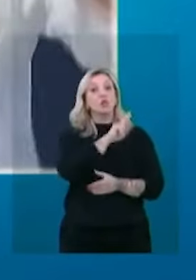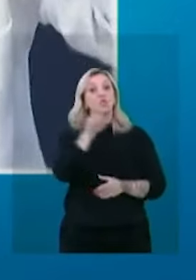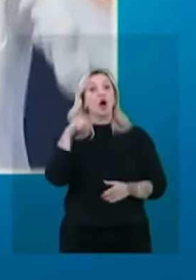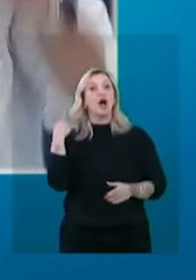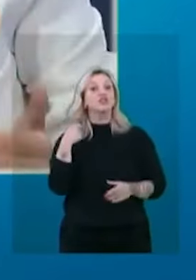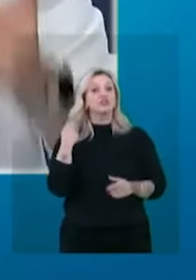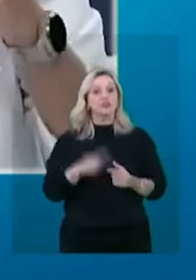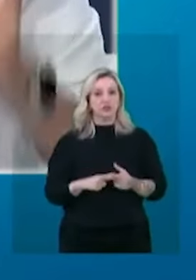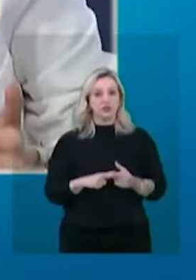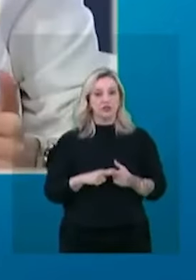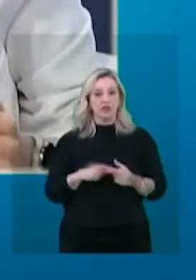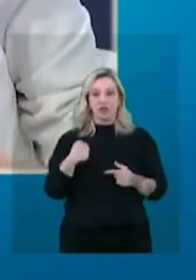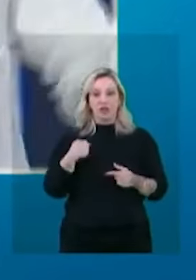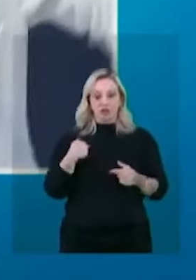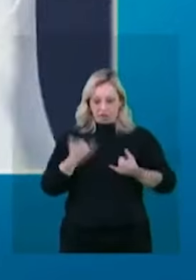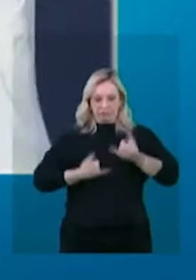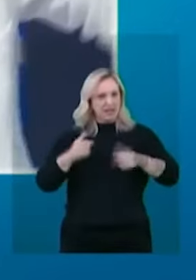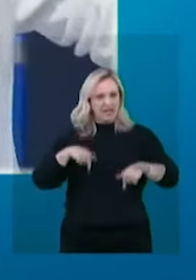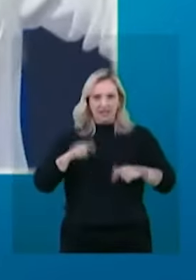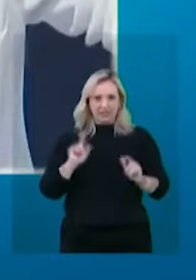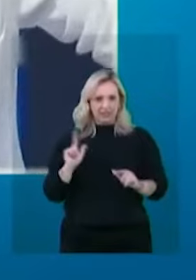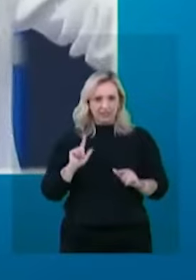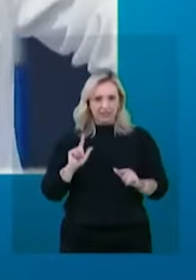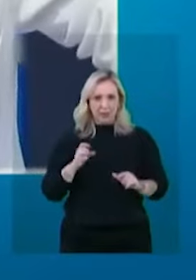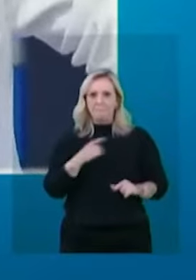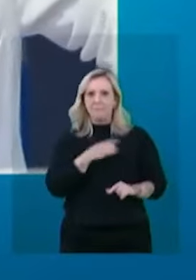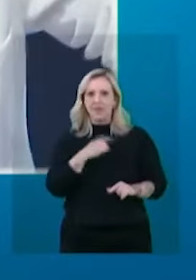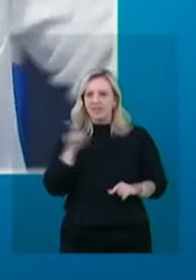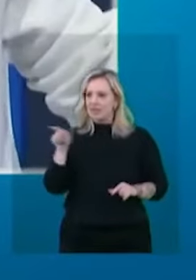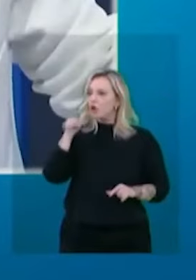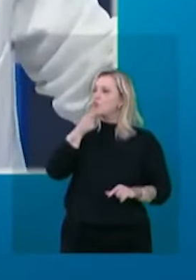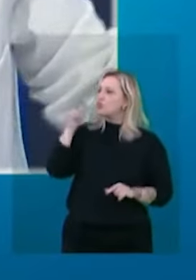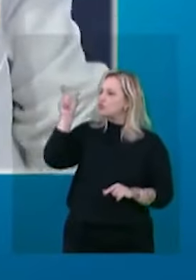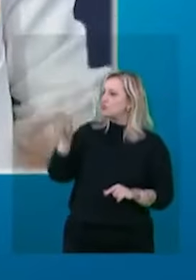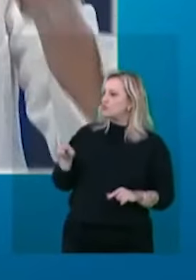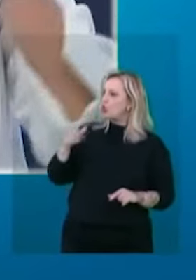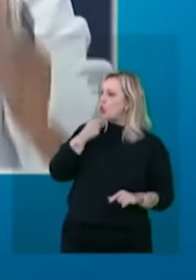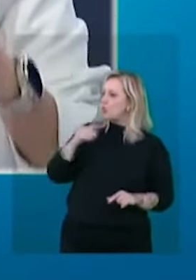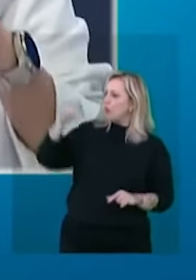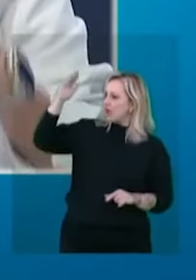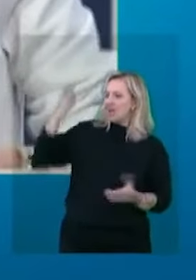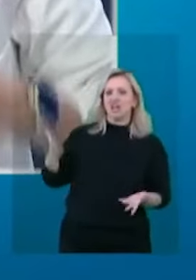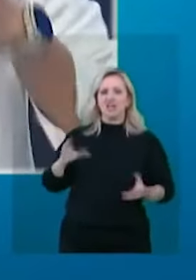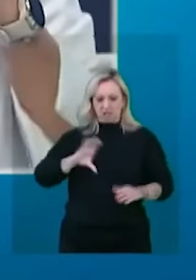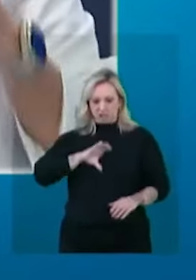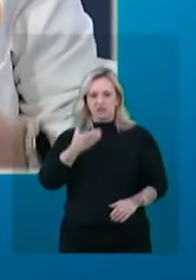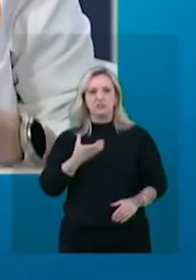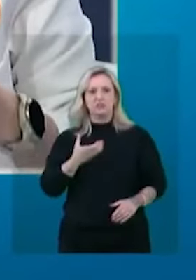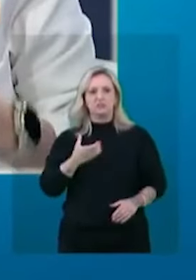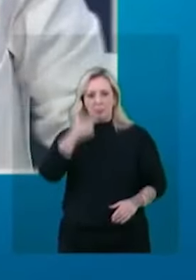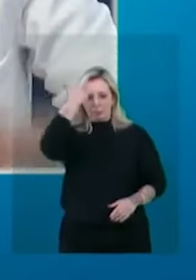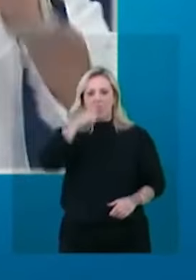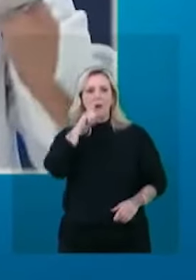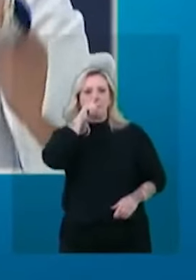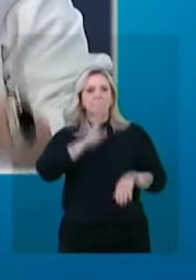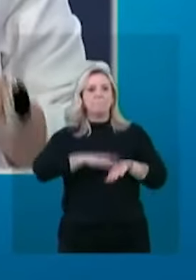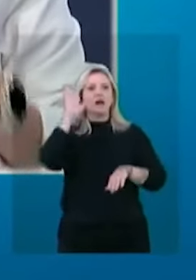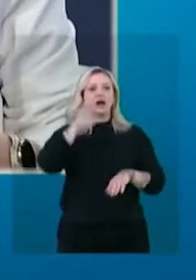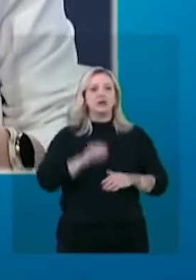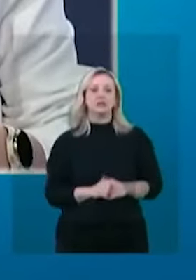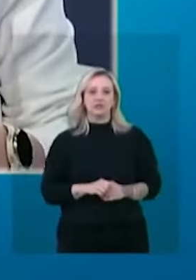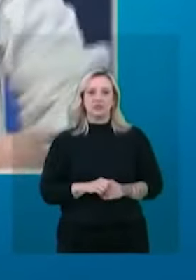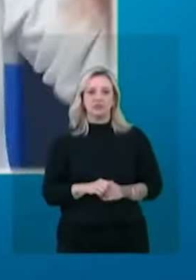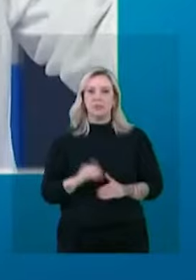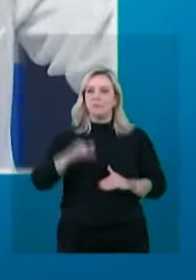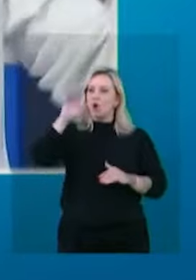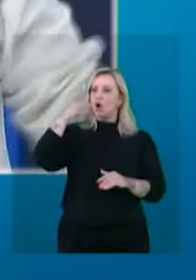advogado porque eu não tô aqui de brincadeira não tenho medo desse sujeito desse marmanjo já enfrentei gente muito mais perigosa gente